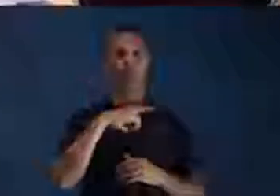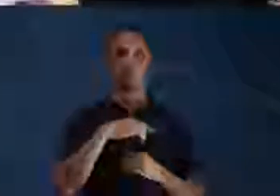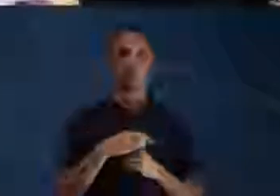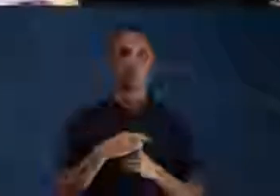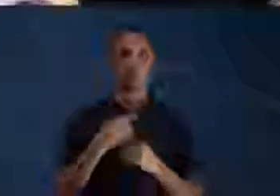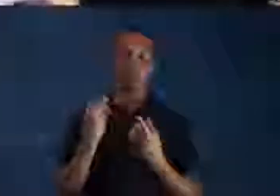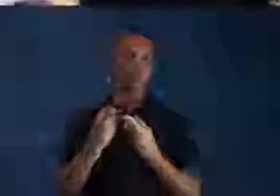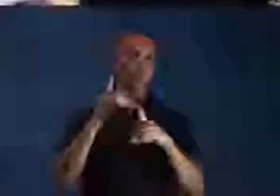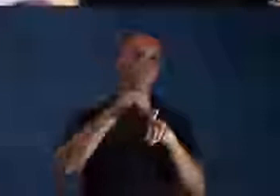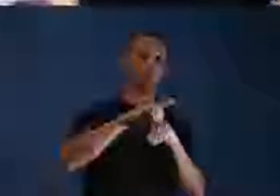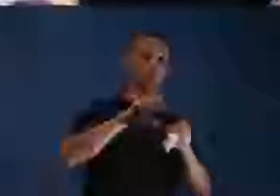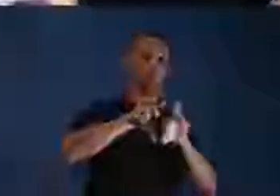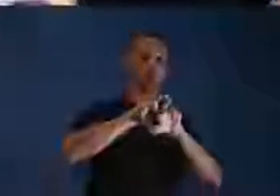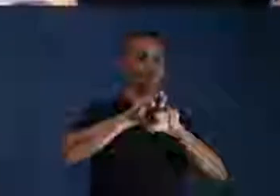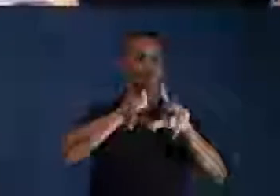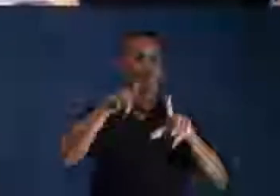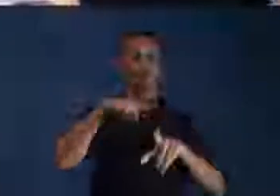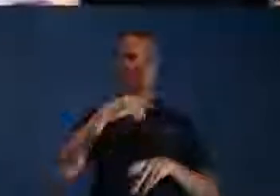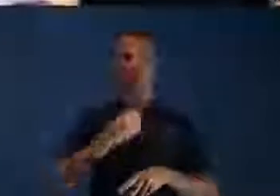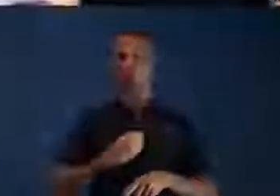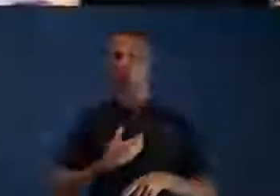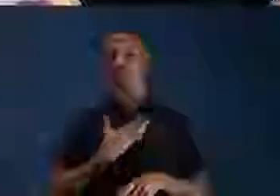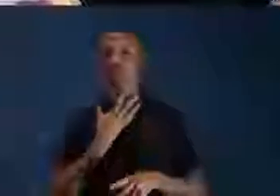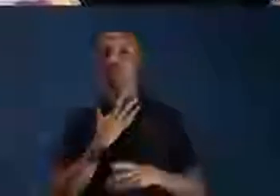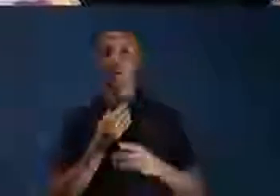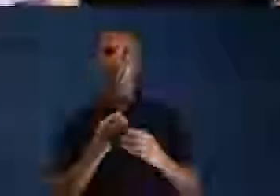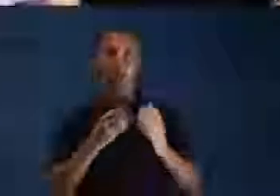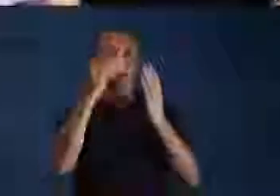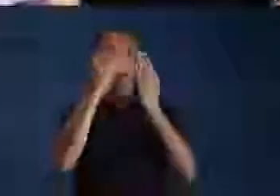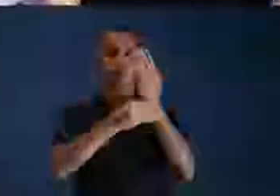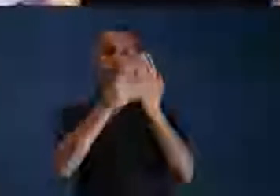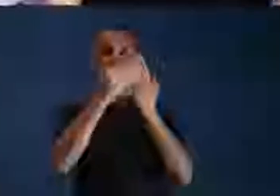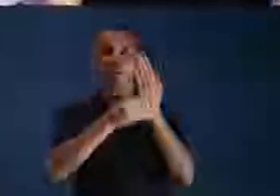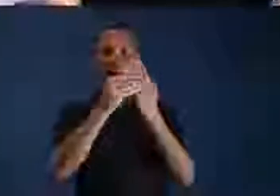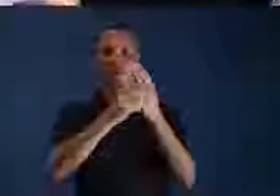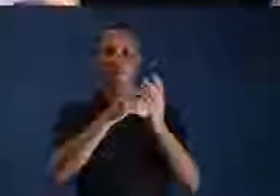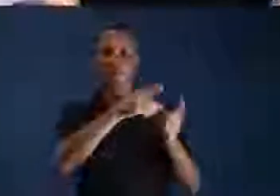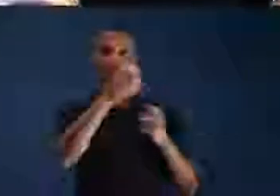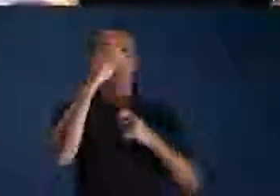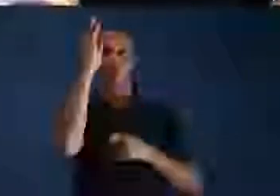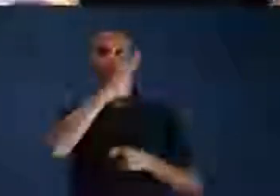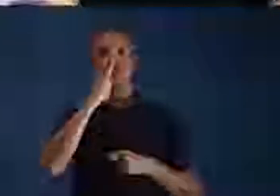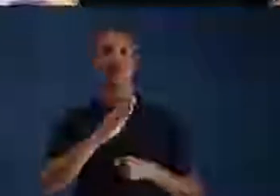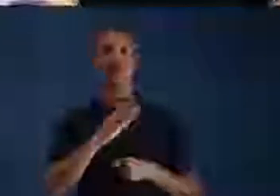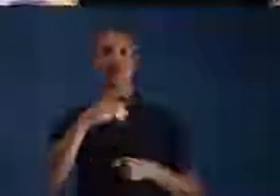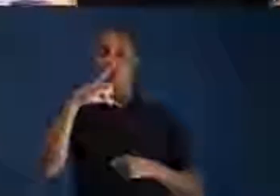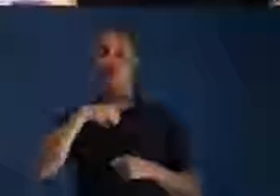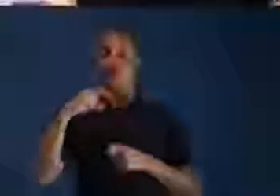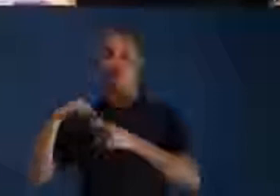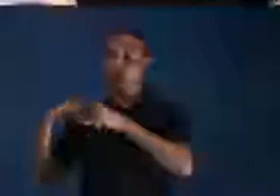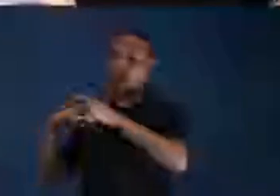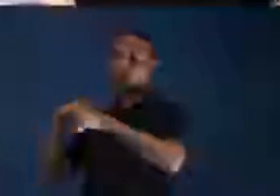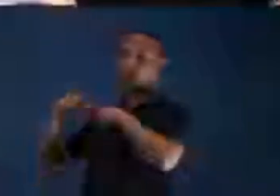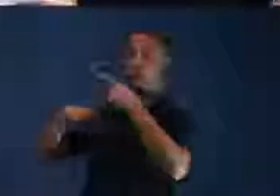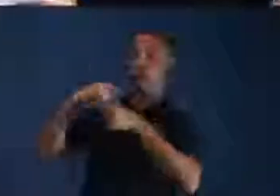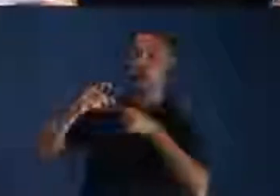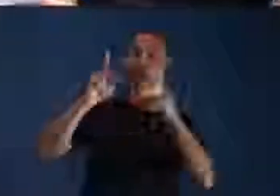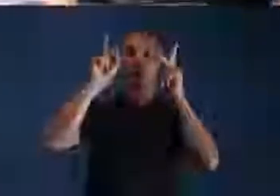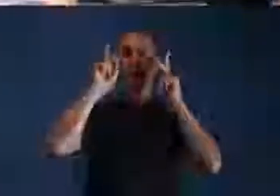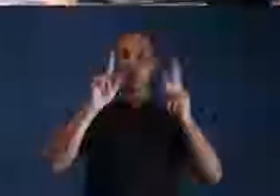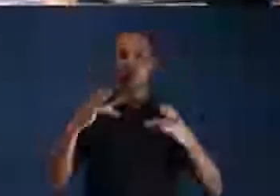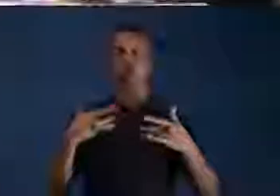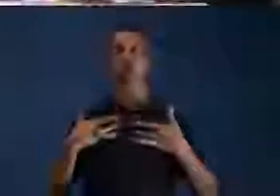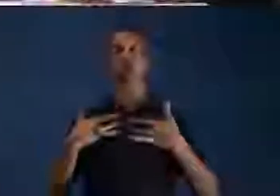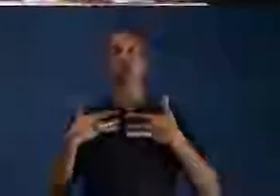que se imagina, a produção da literatura criminal brasileira não é irrelevante. Há uma tradição de autores que se